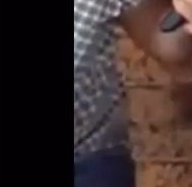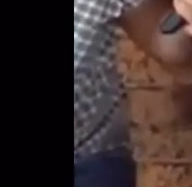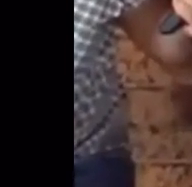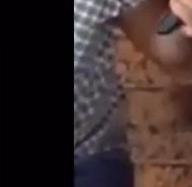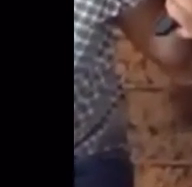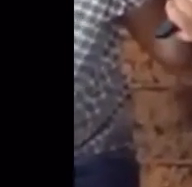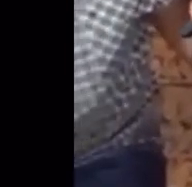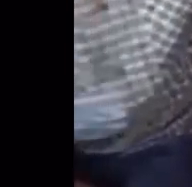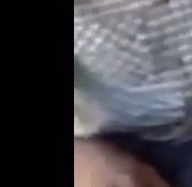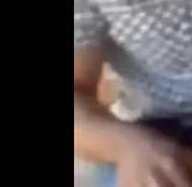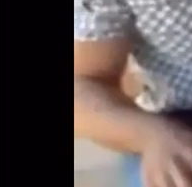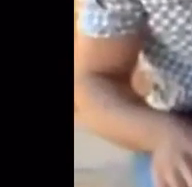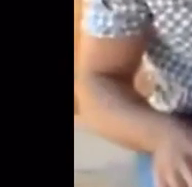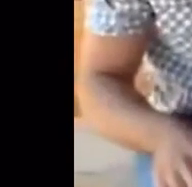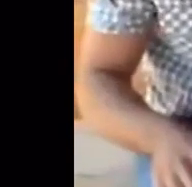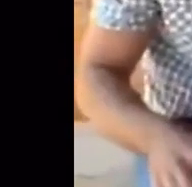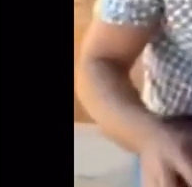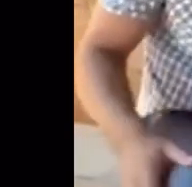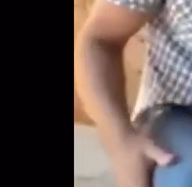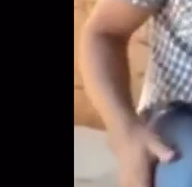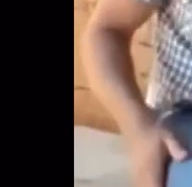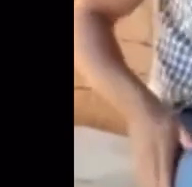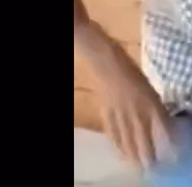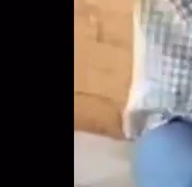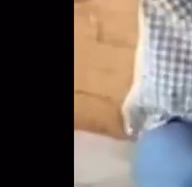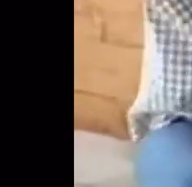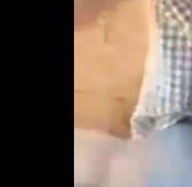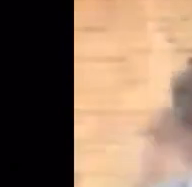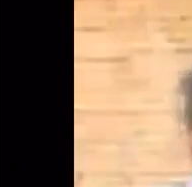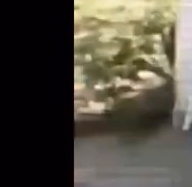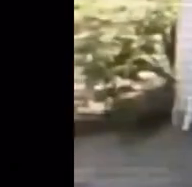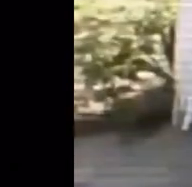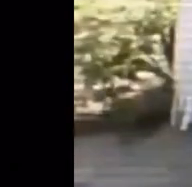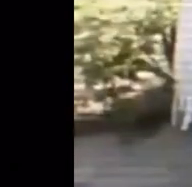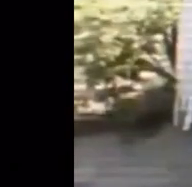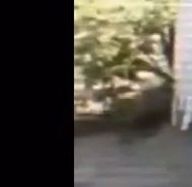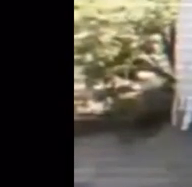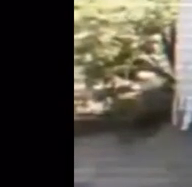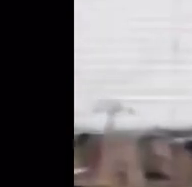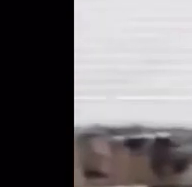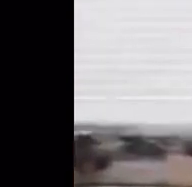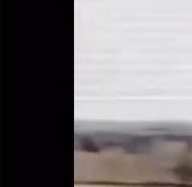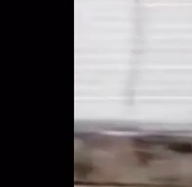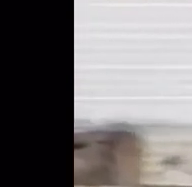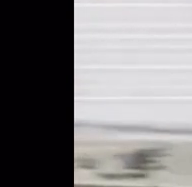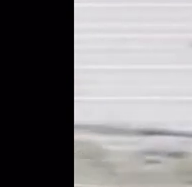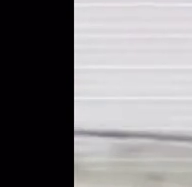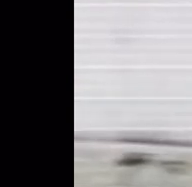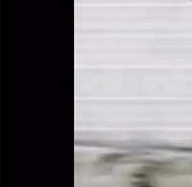é bom vir pela TAM. Ah, garoto!